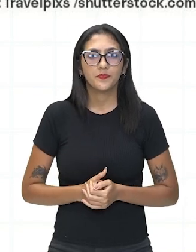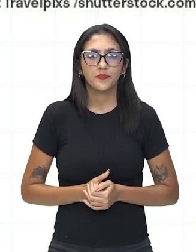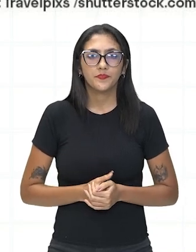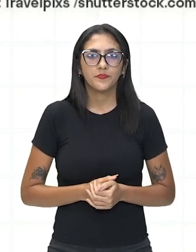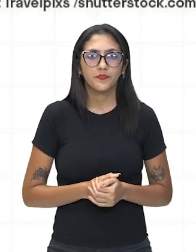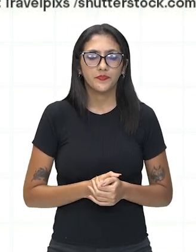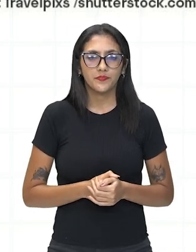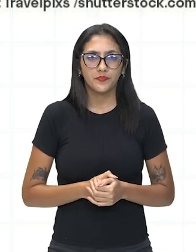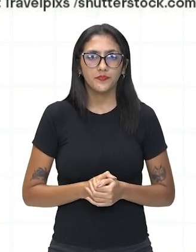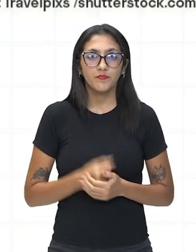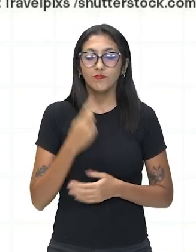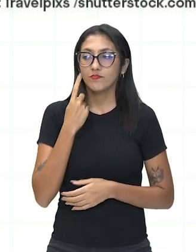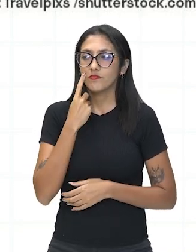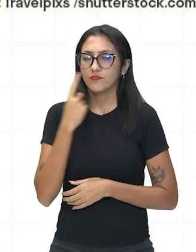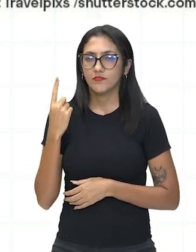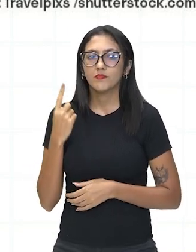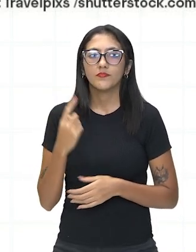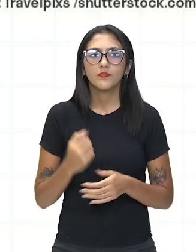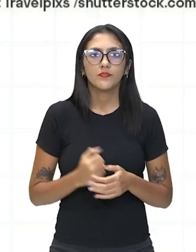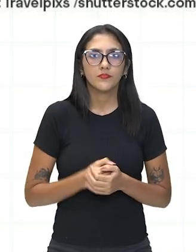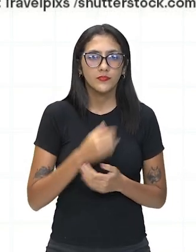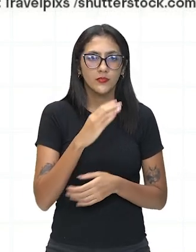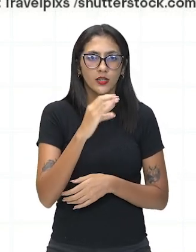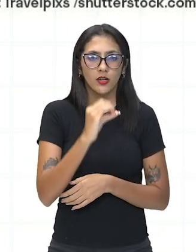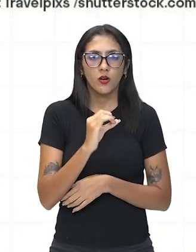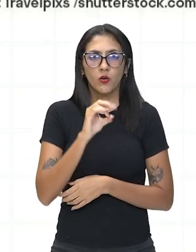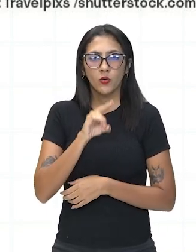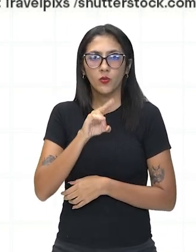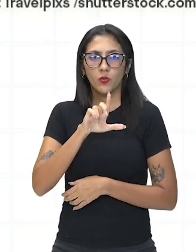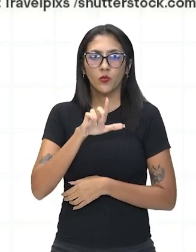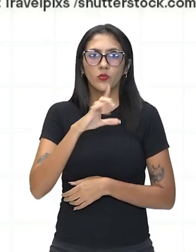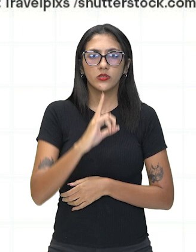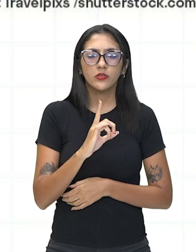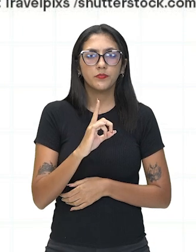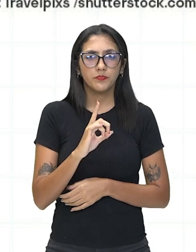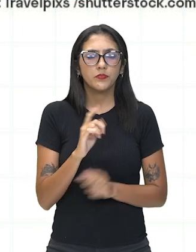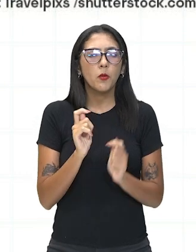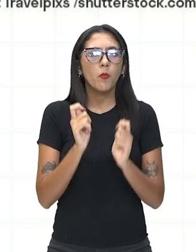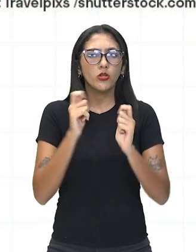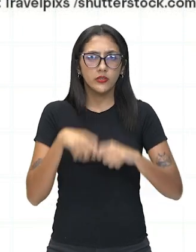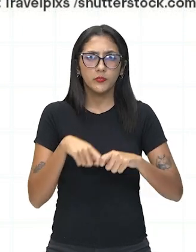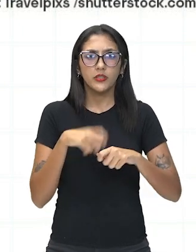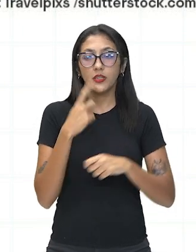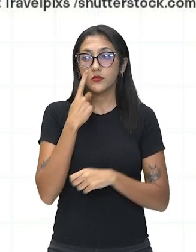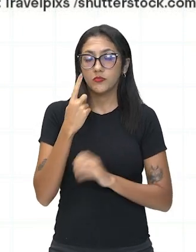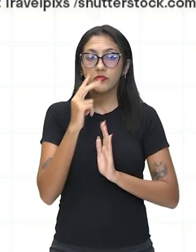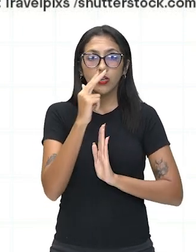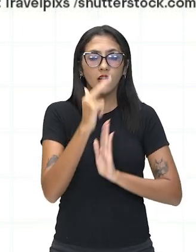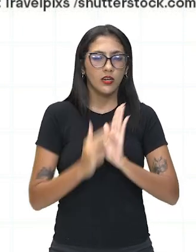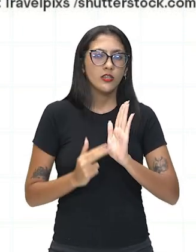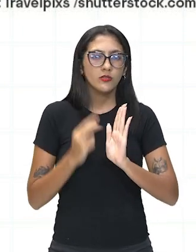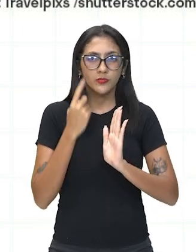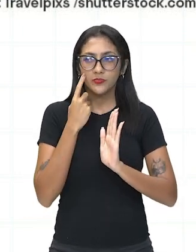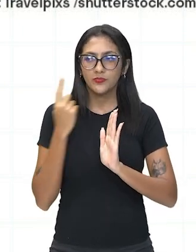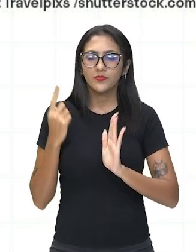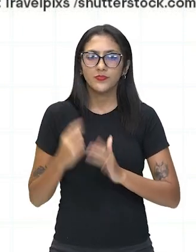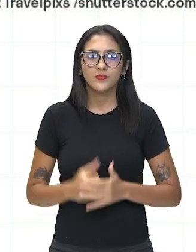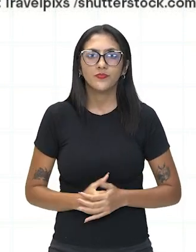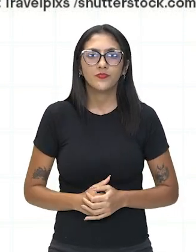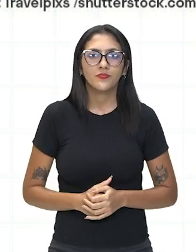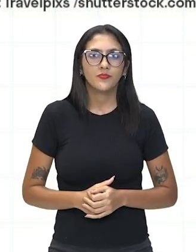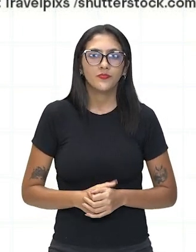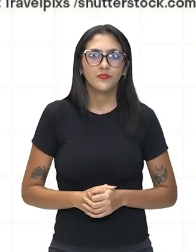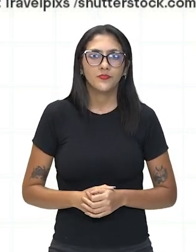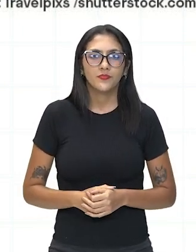Olha só, aqui o could como possibilidade. Então, aqui diz o seguinte, ó. You could watch a movie or